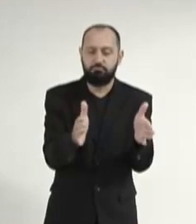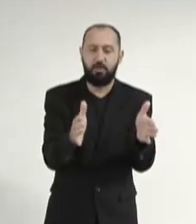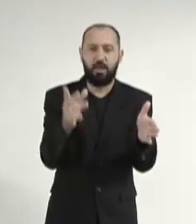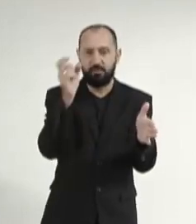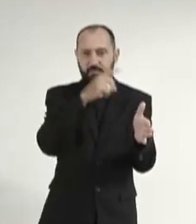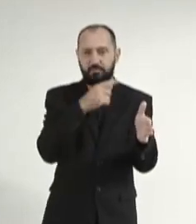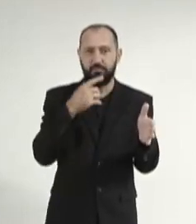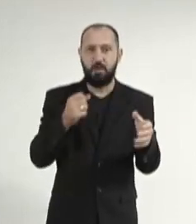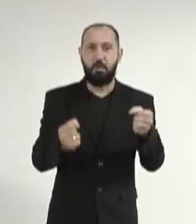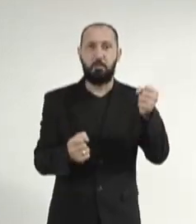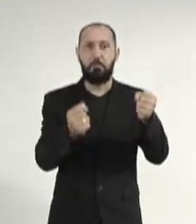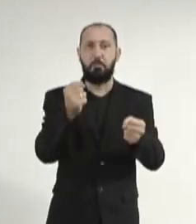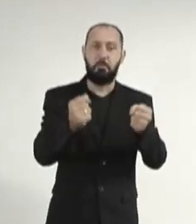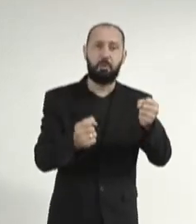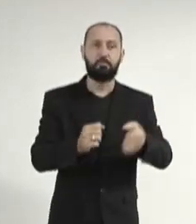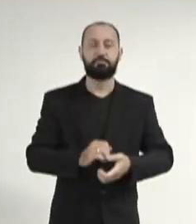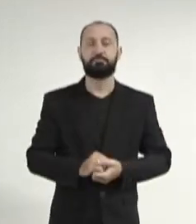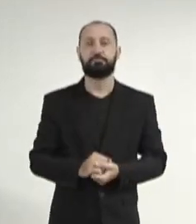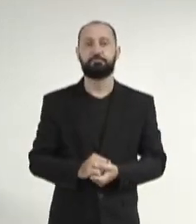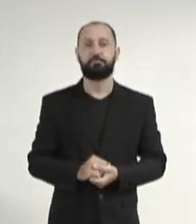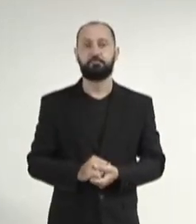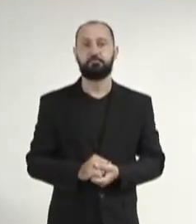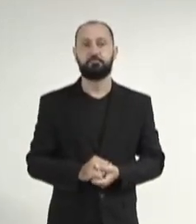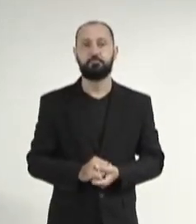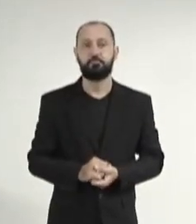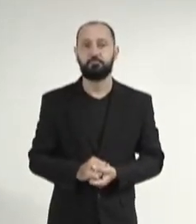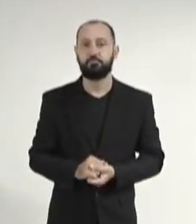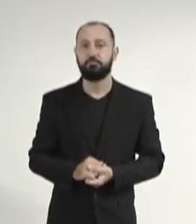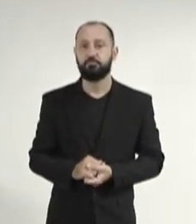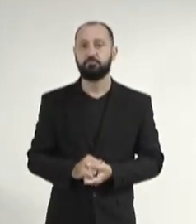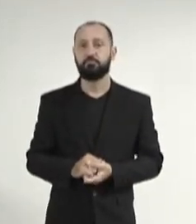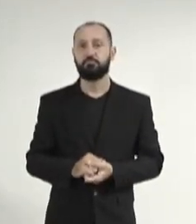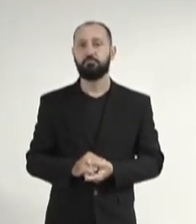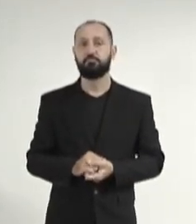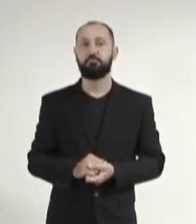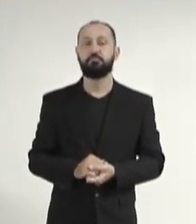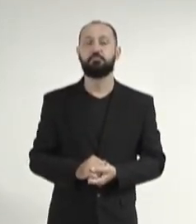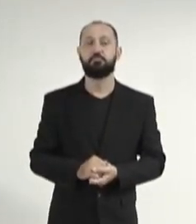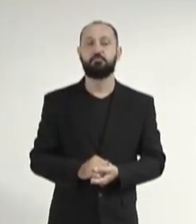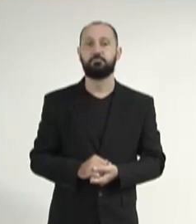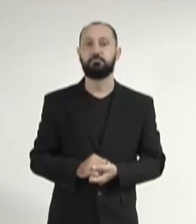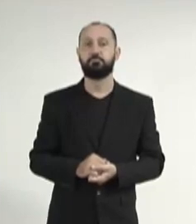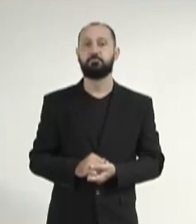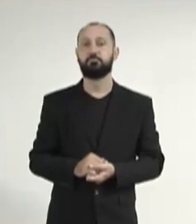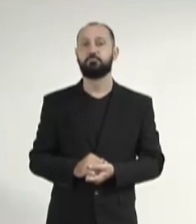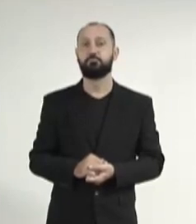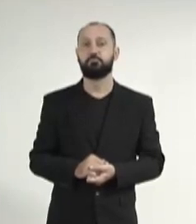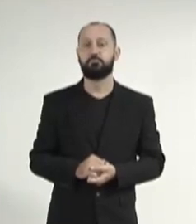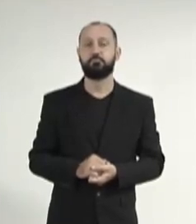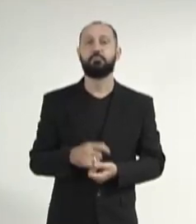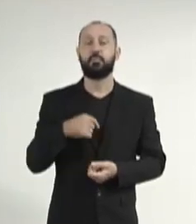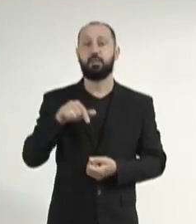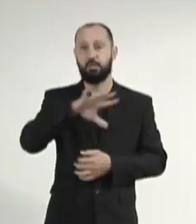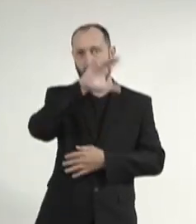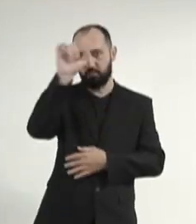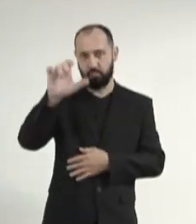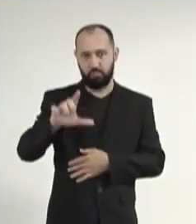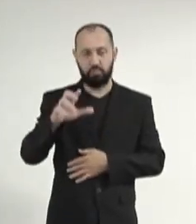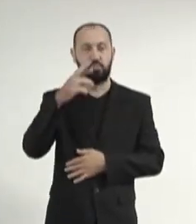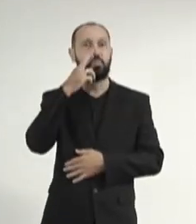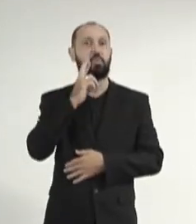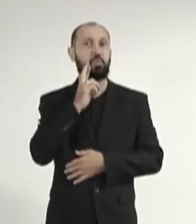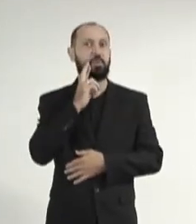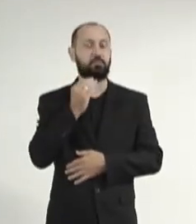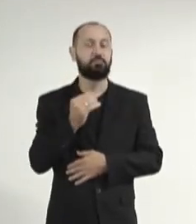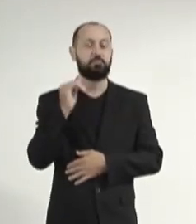de veículos grandes. Caminho aqui, experiência do Poder Legislativo, excelentíssimo senhor Eduardo Correia Rida, governador do Estado do Mato Grosso do Sul, com